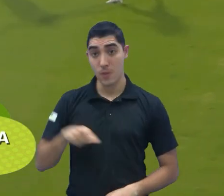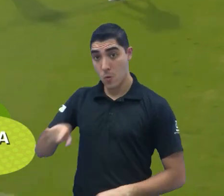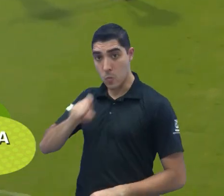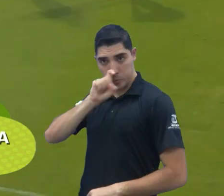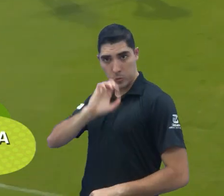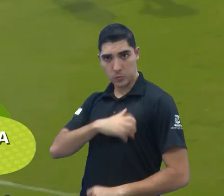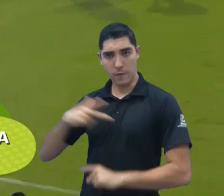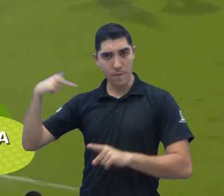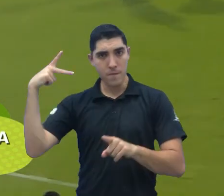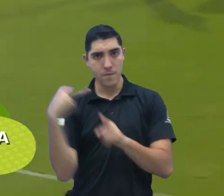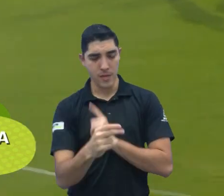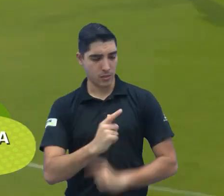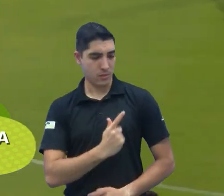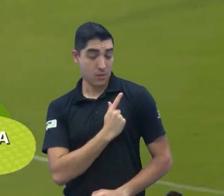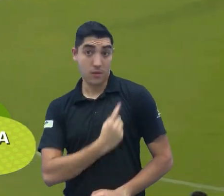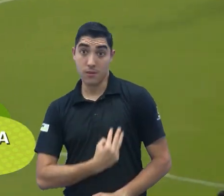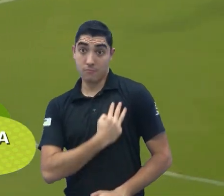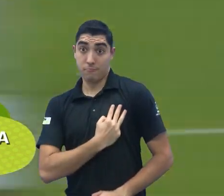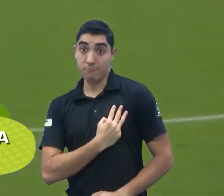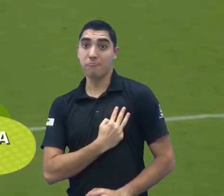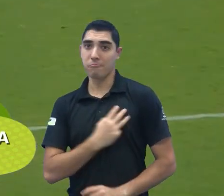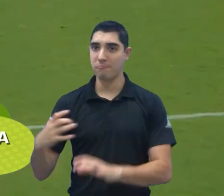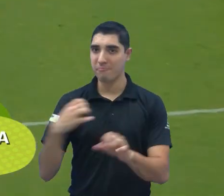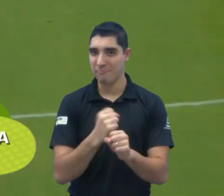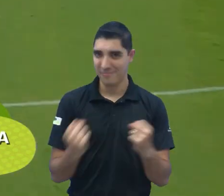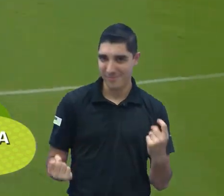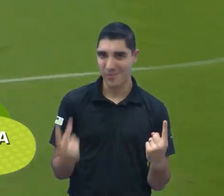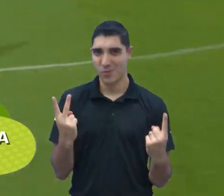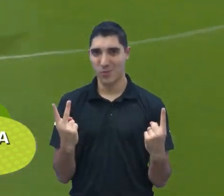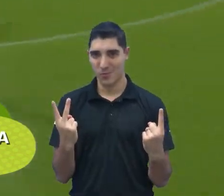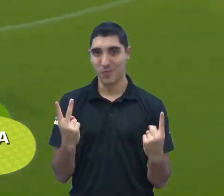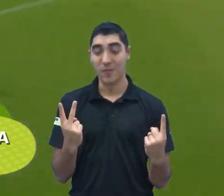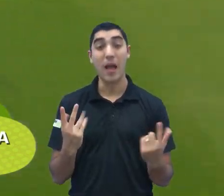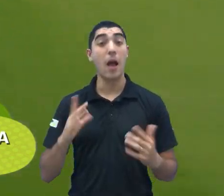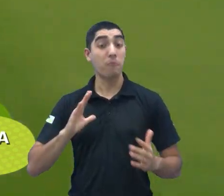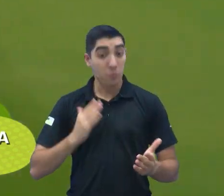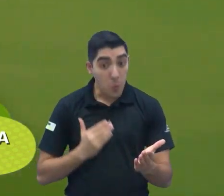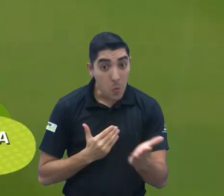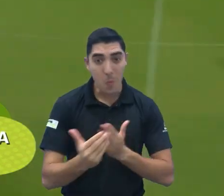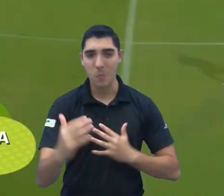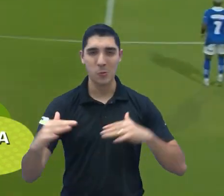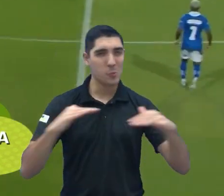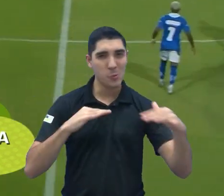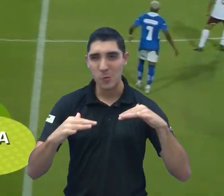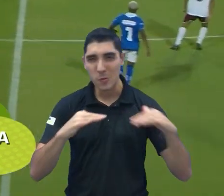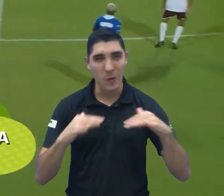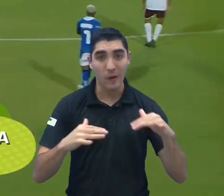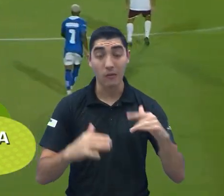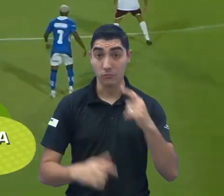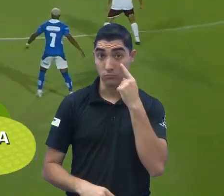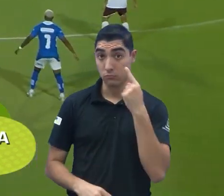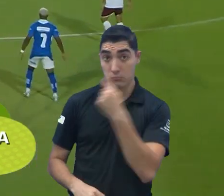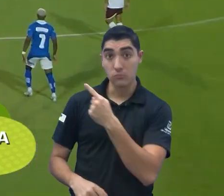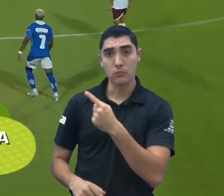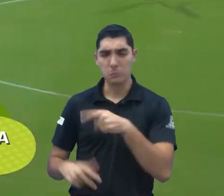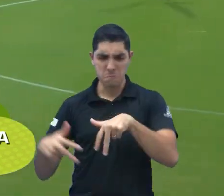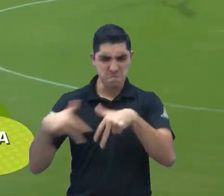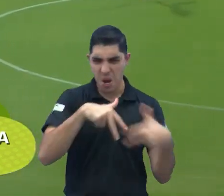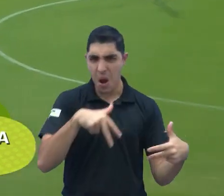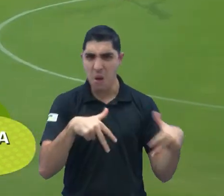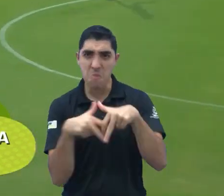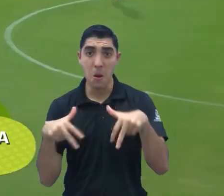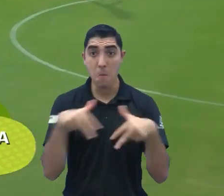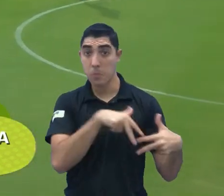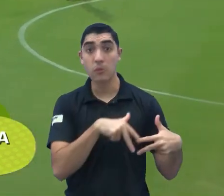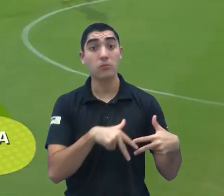Prudente por 2-1 no Martins Pereira. Quando a bola rolou, o jogo começou tenso, já com muitas faltas no início da